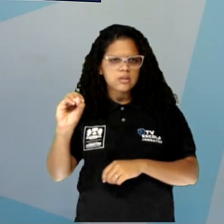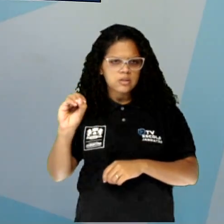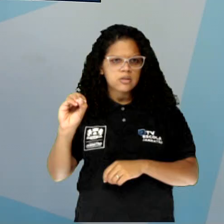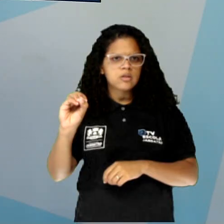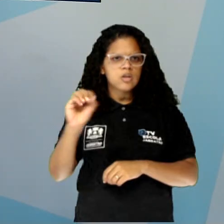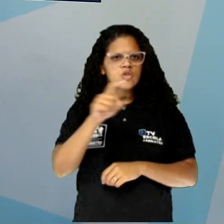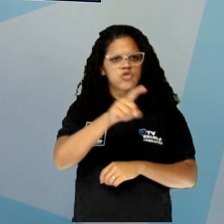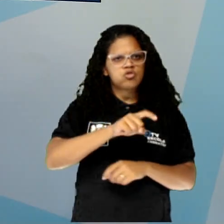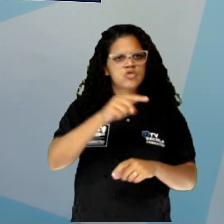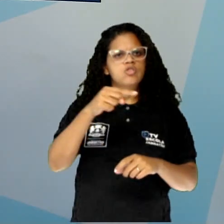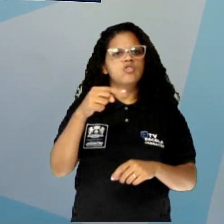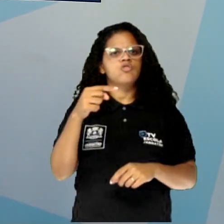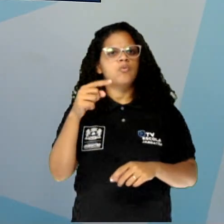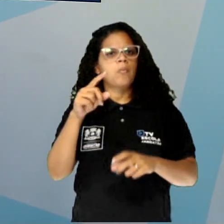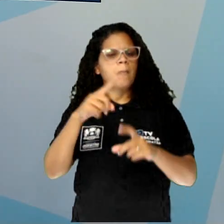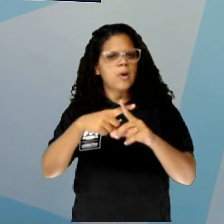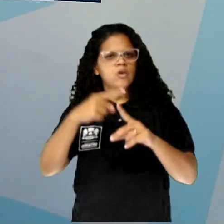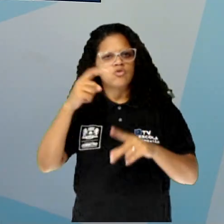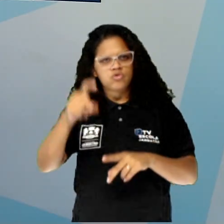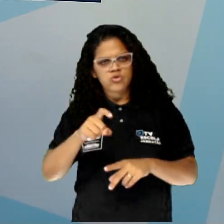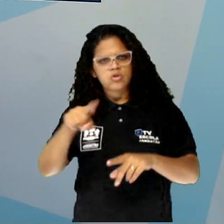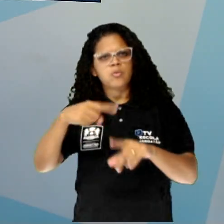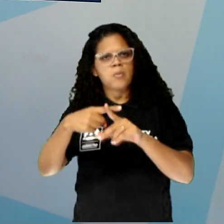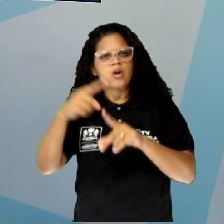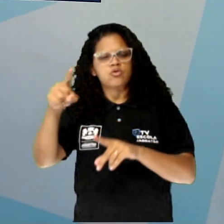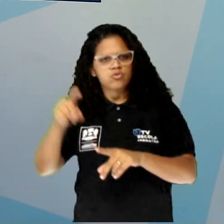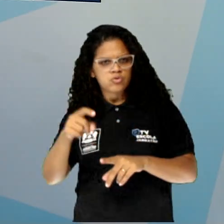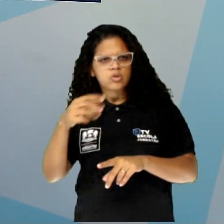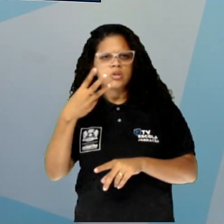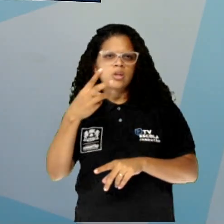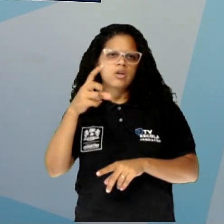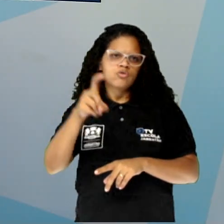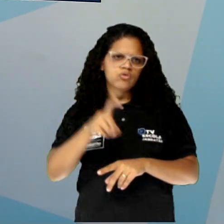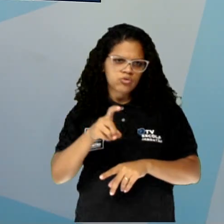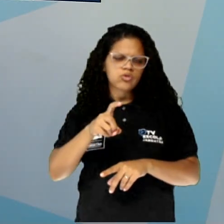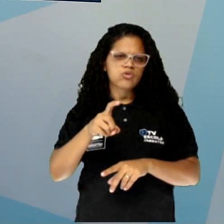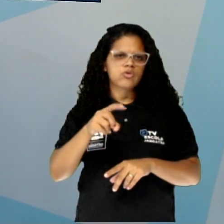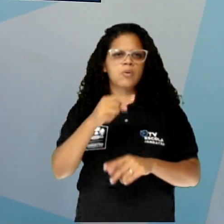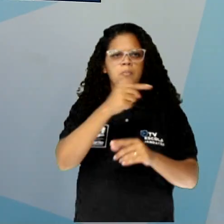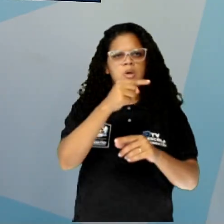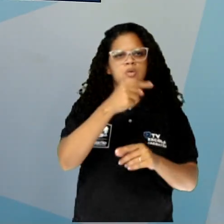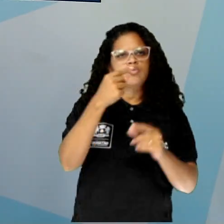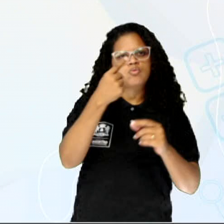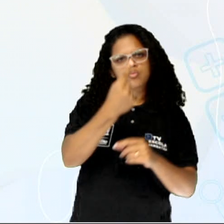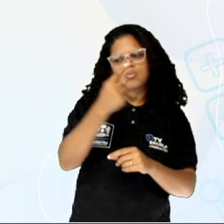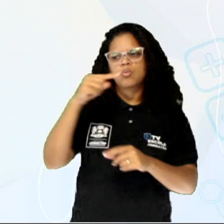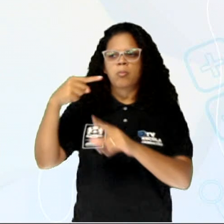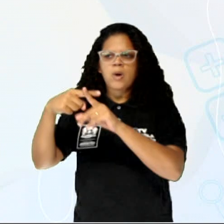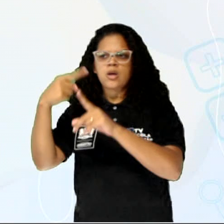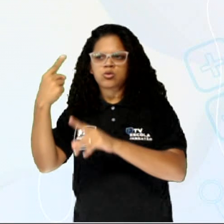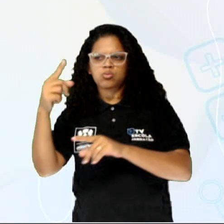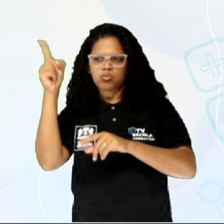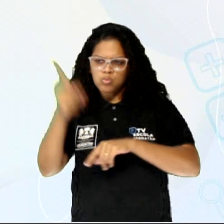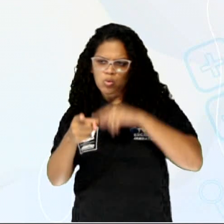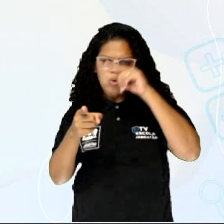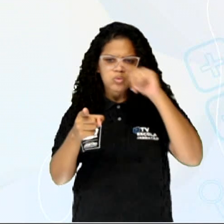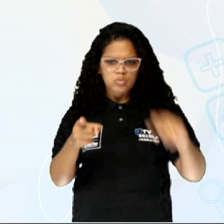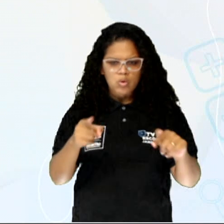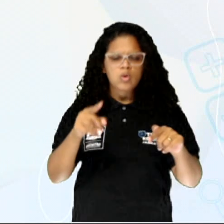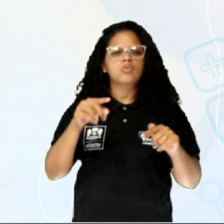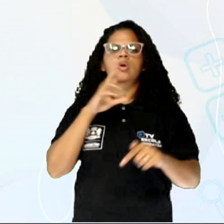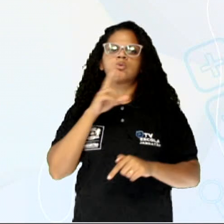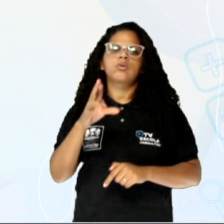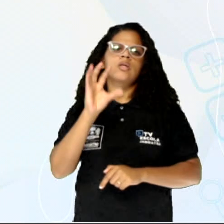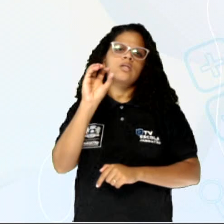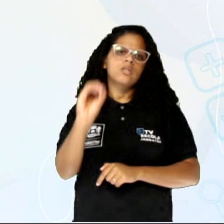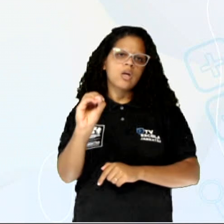Somando x mais x, eu tenho um 3x. E menos 1 com mais 1, eu corto, porque vai dar zero. Né? Ó,